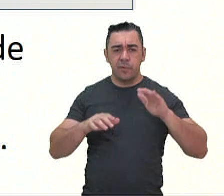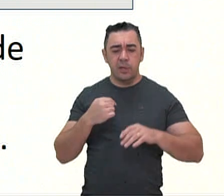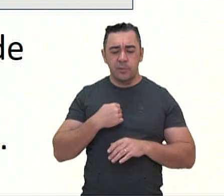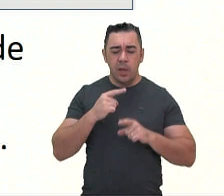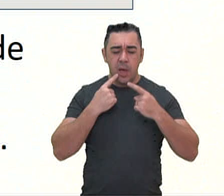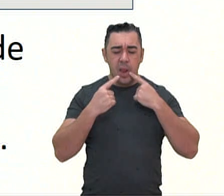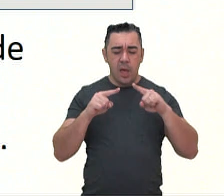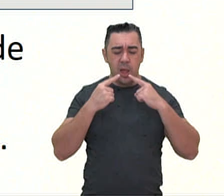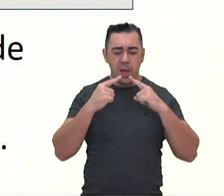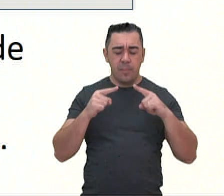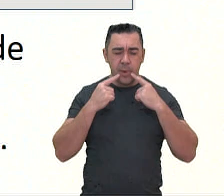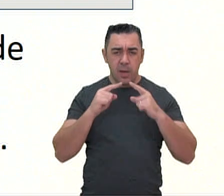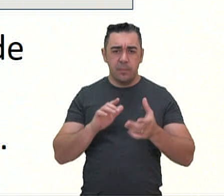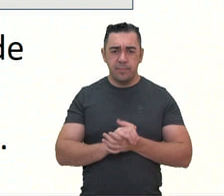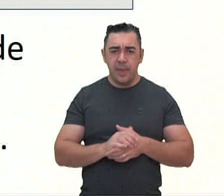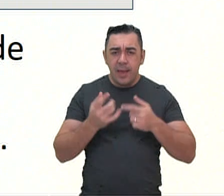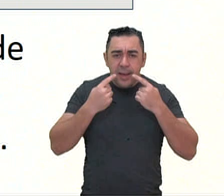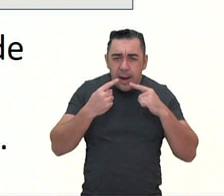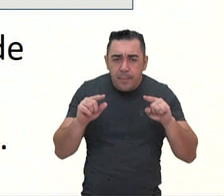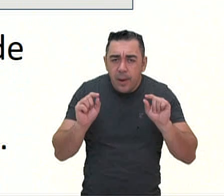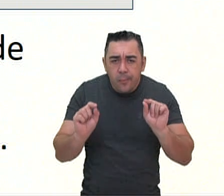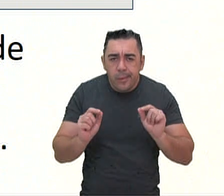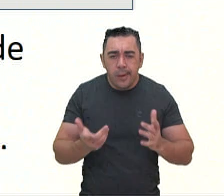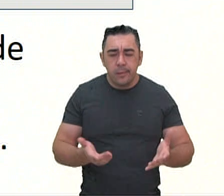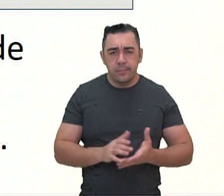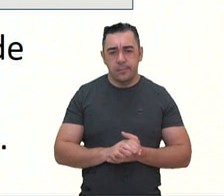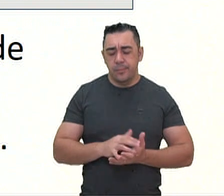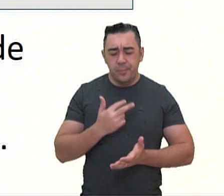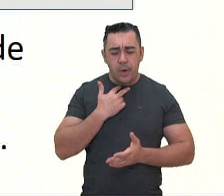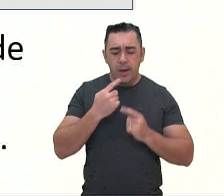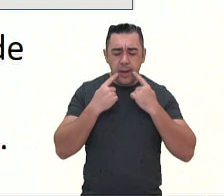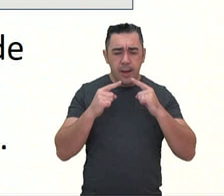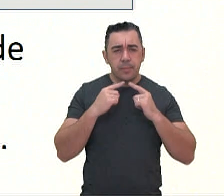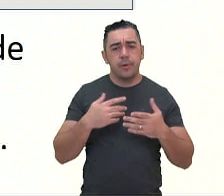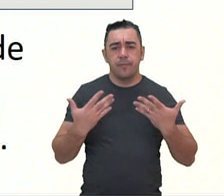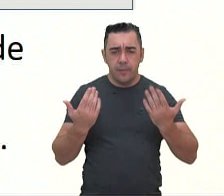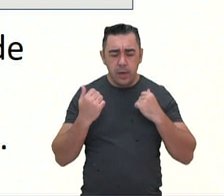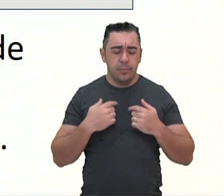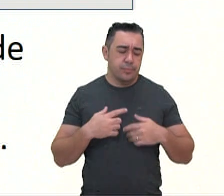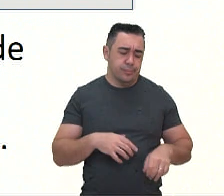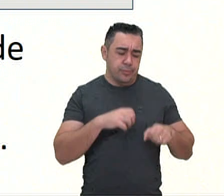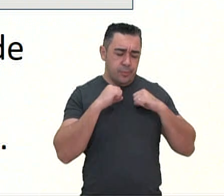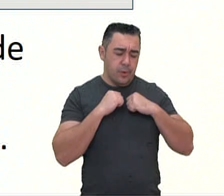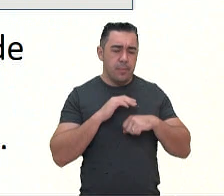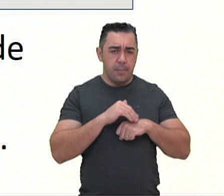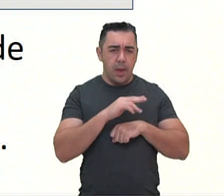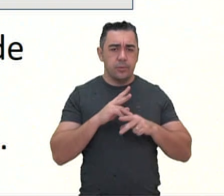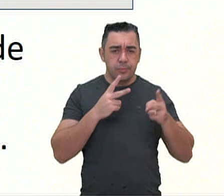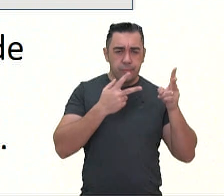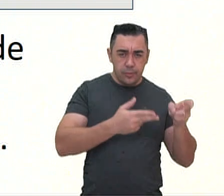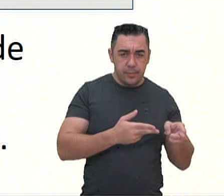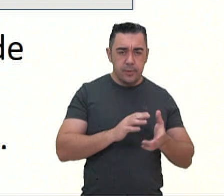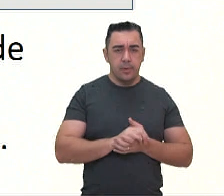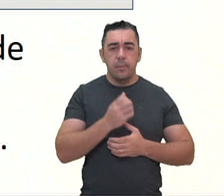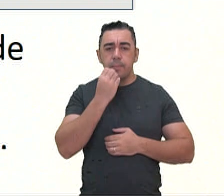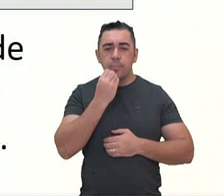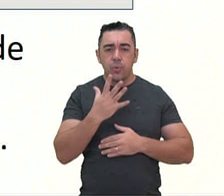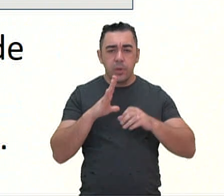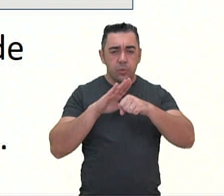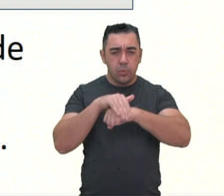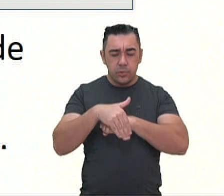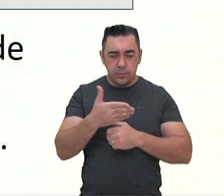reclama. Reclamar do quê, né? Bora se agasalhar mais e logo dormir. Boa